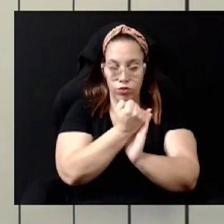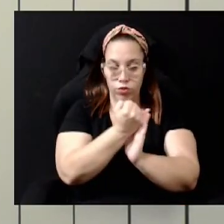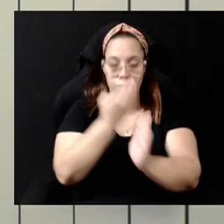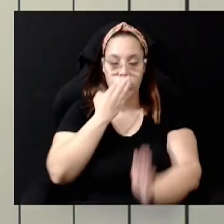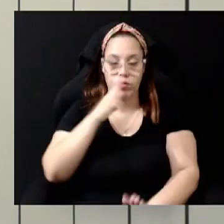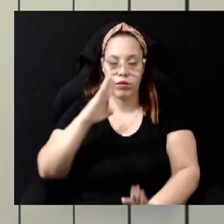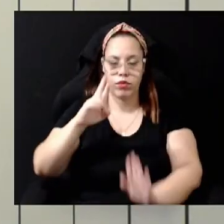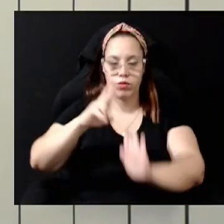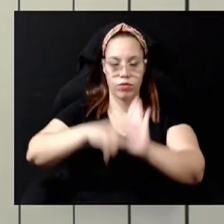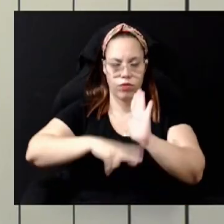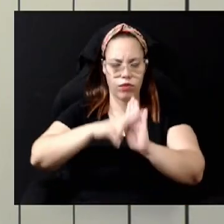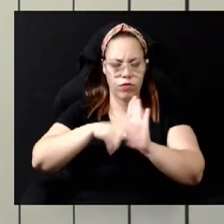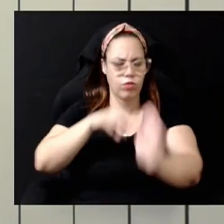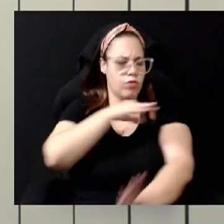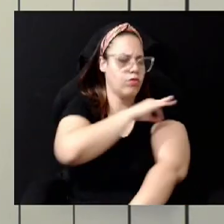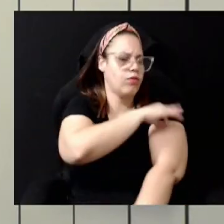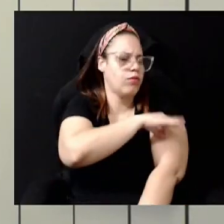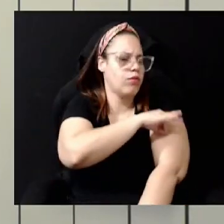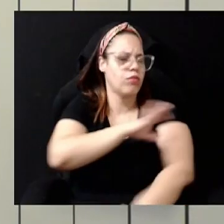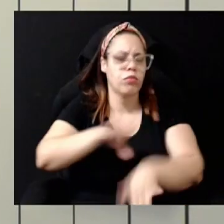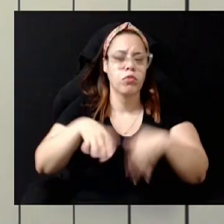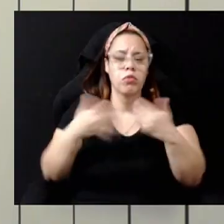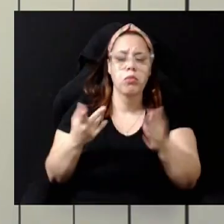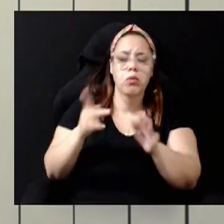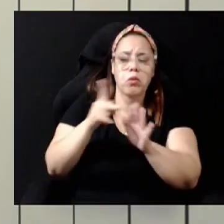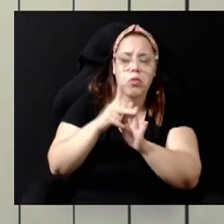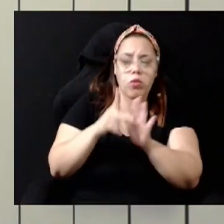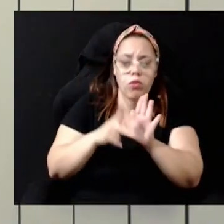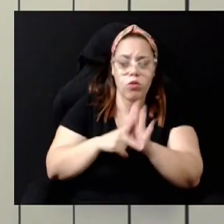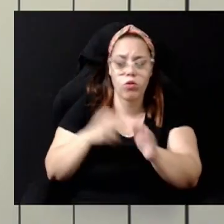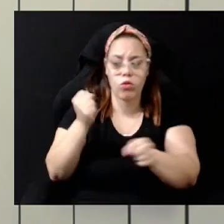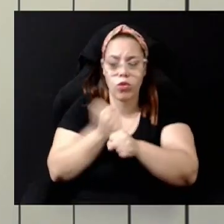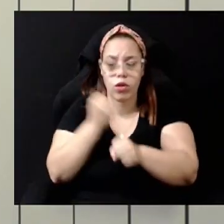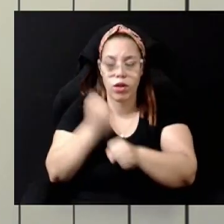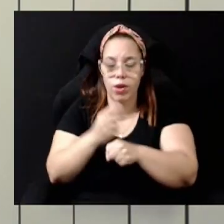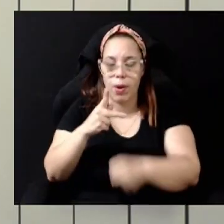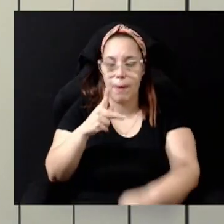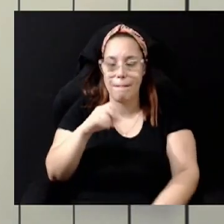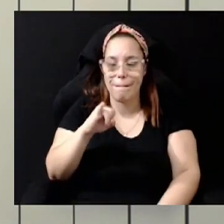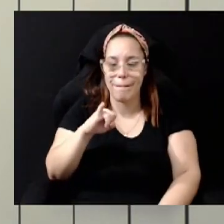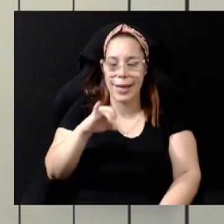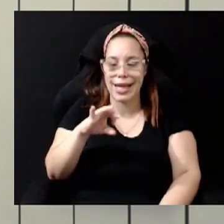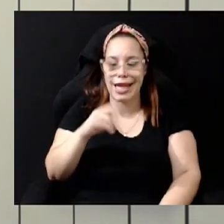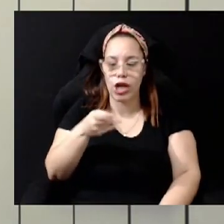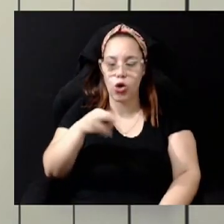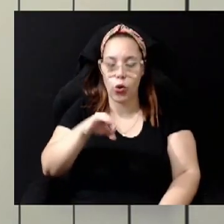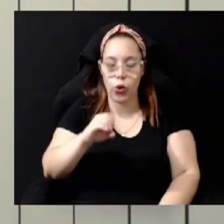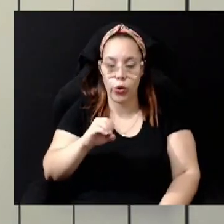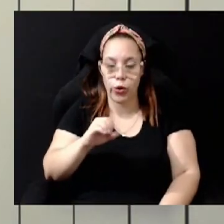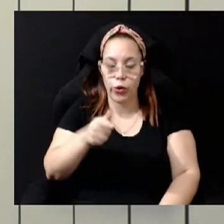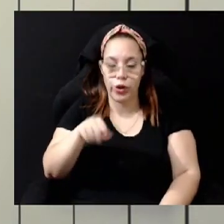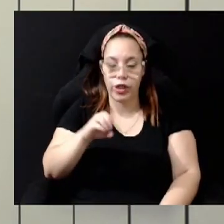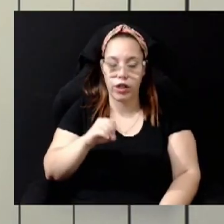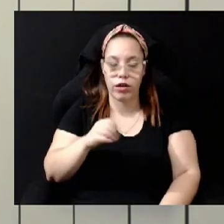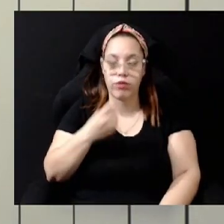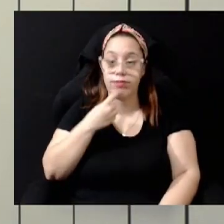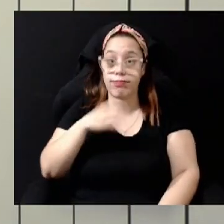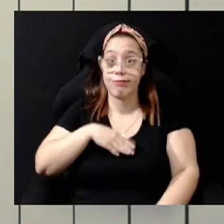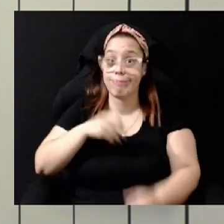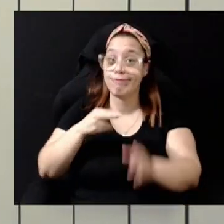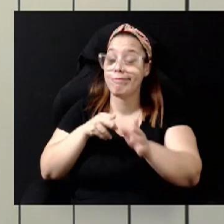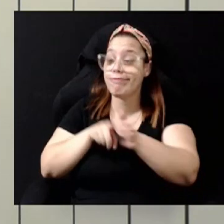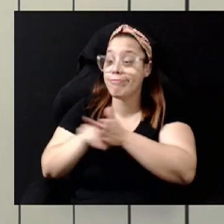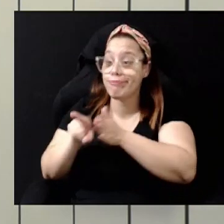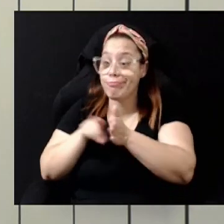à Prefeitura sobre os projetos de construção dos piscinões aqui em Campinas. Entre os questionamentos estão